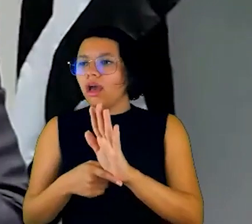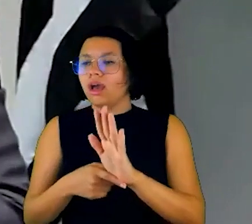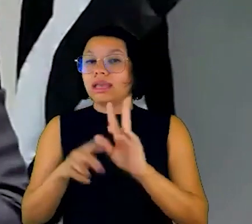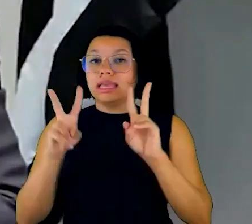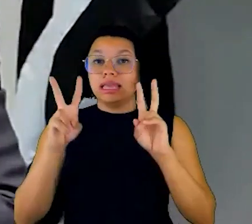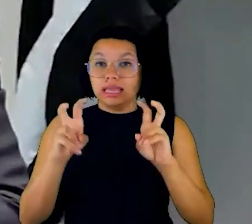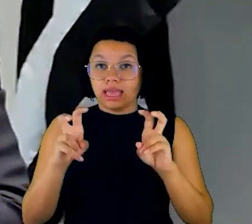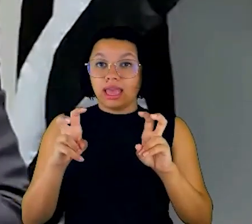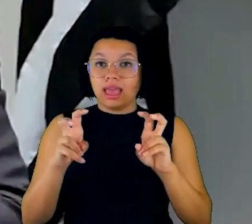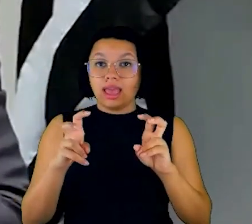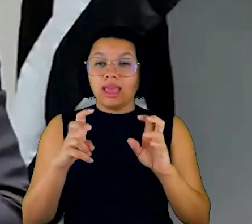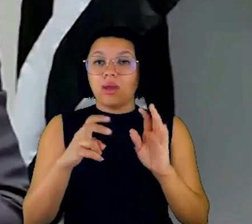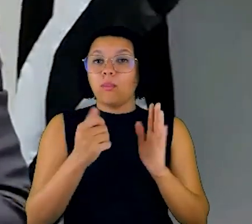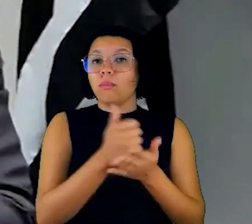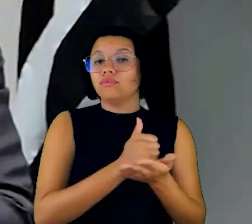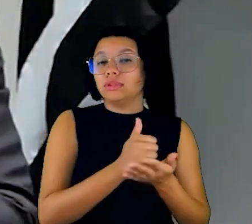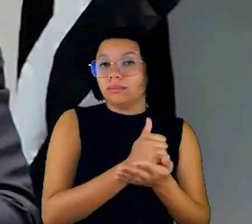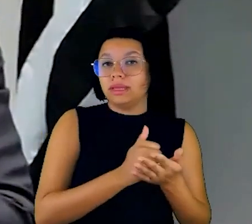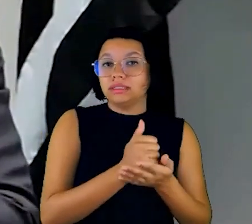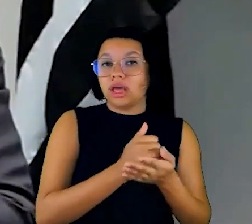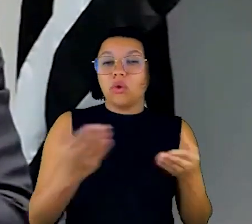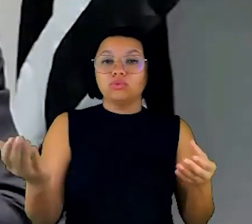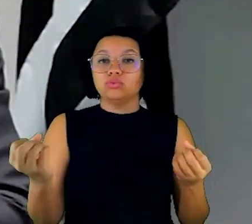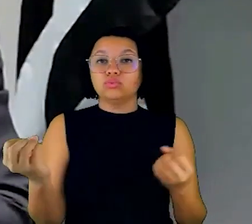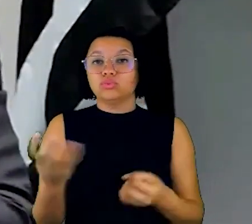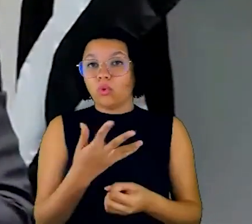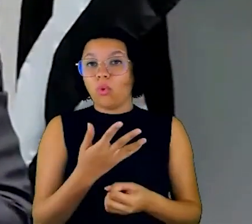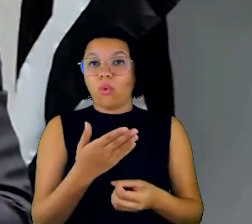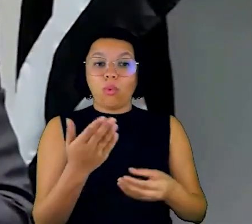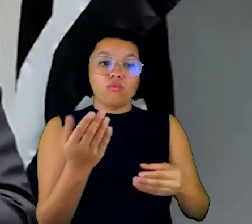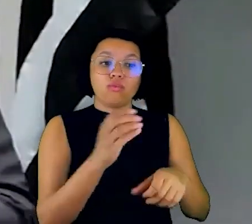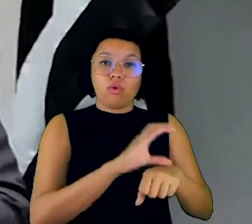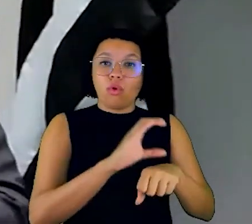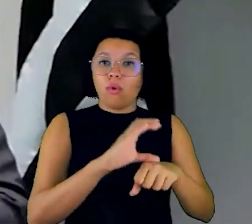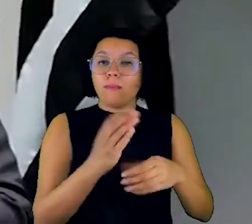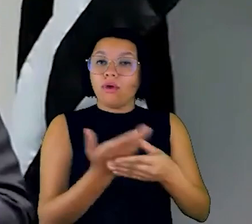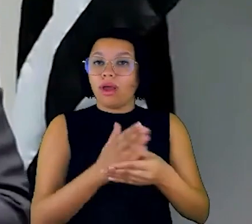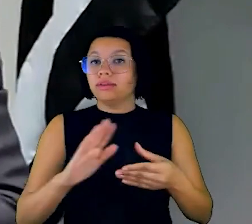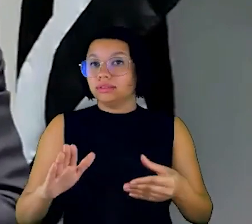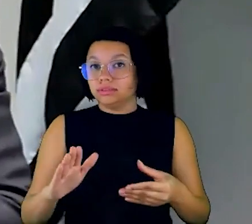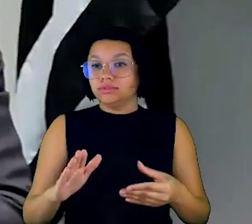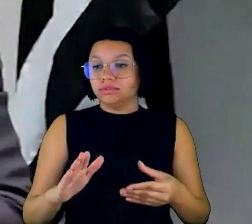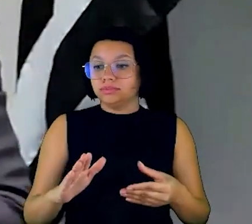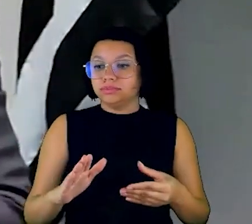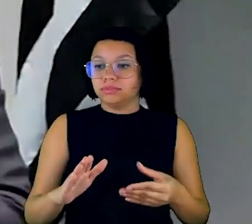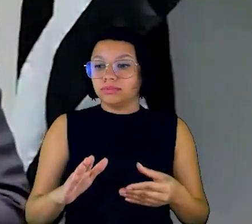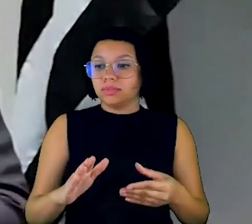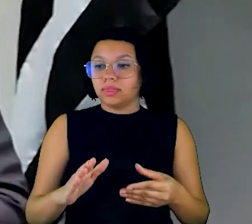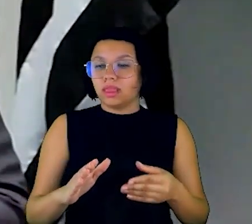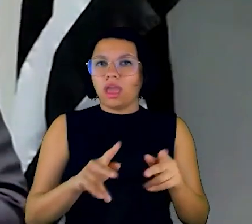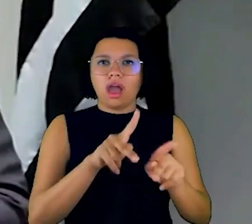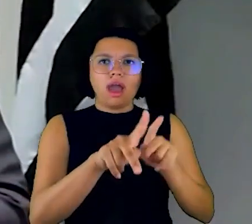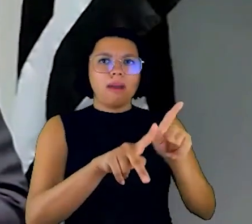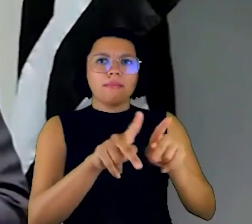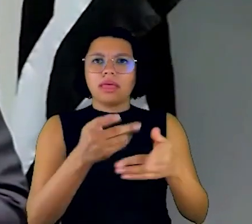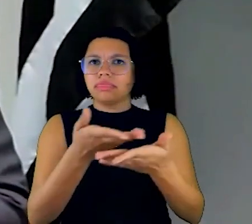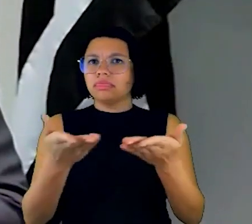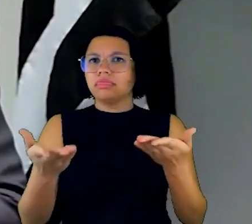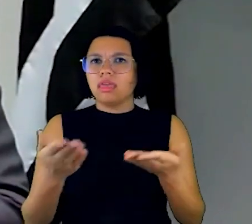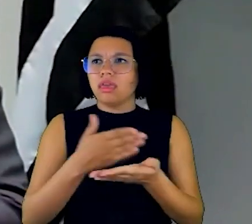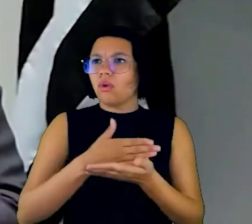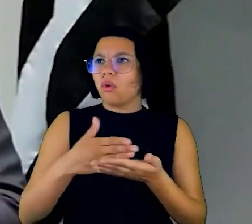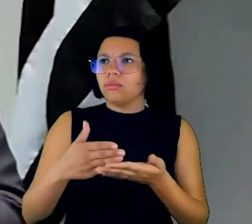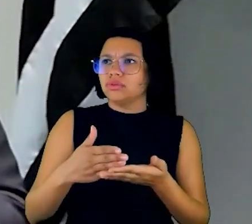do novo processo tributário, a plateia tomou a minha fala como uma piada e começou a